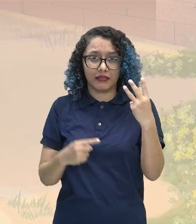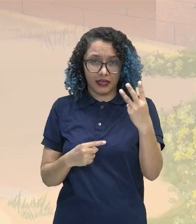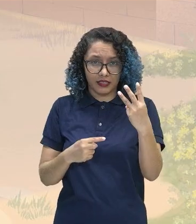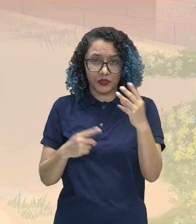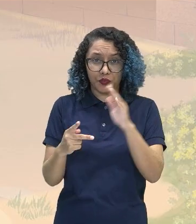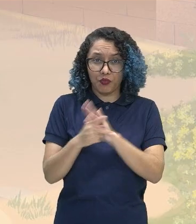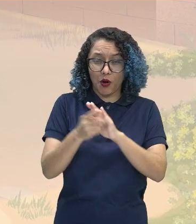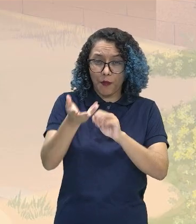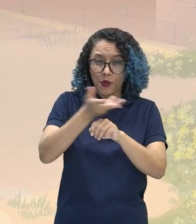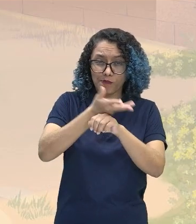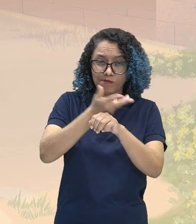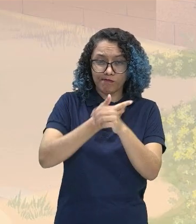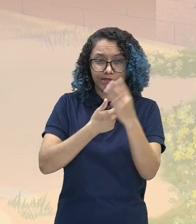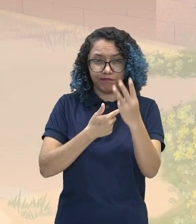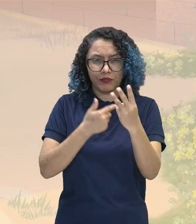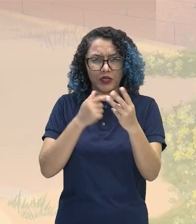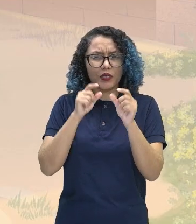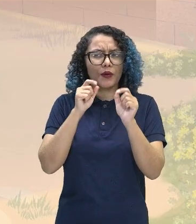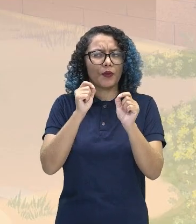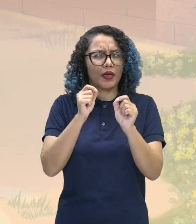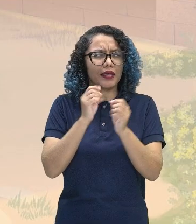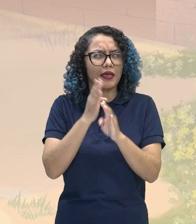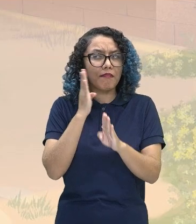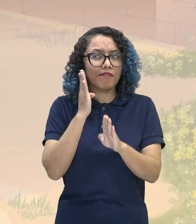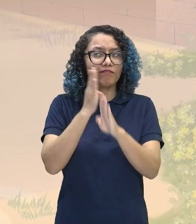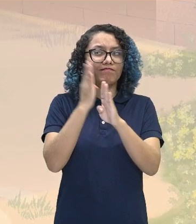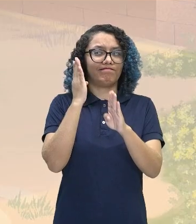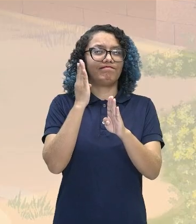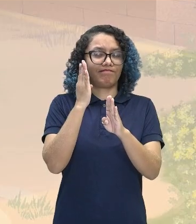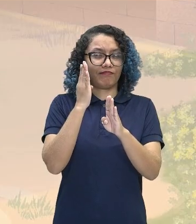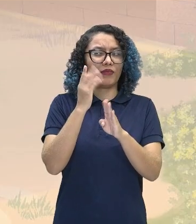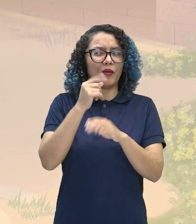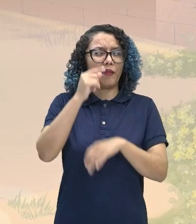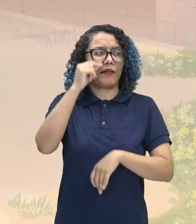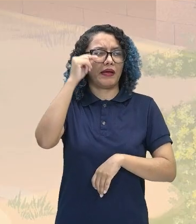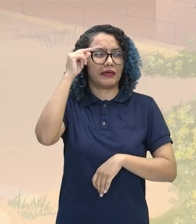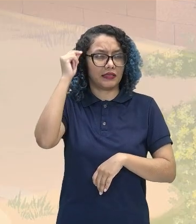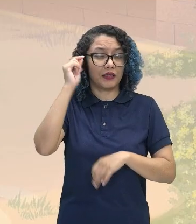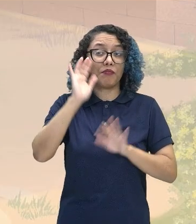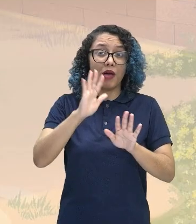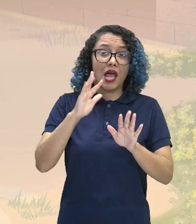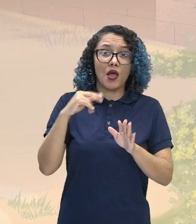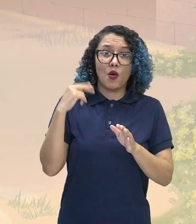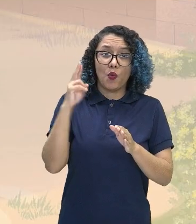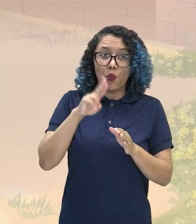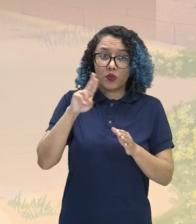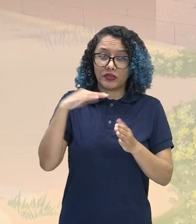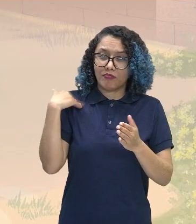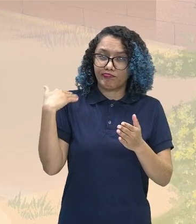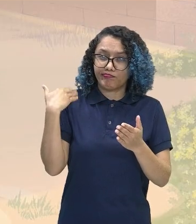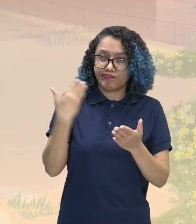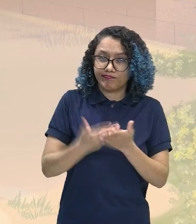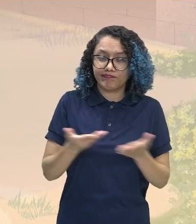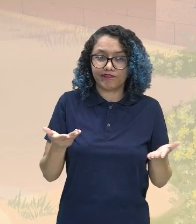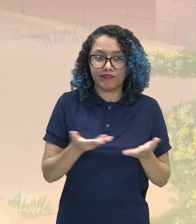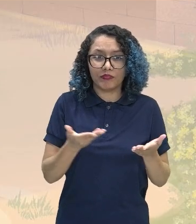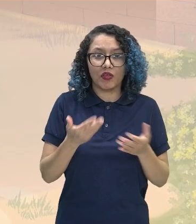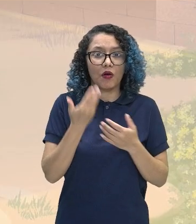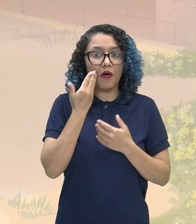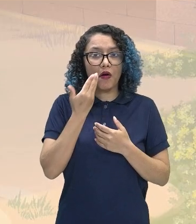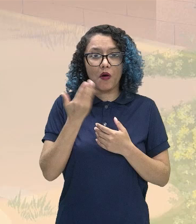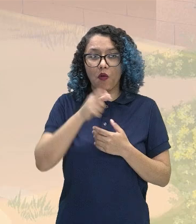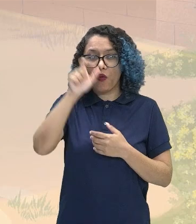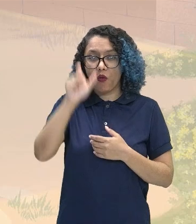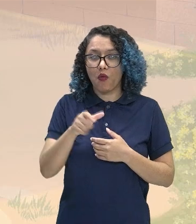foram identificadas muito antigamente e são utilizadas até hoje. Esse filósofo que está aqui ao meu